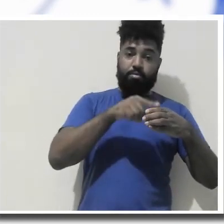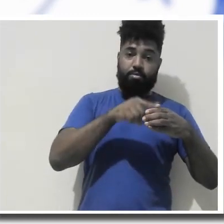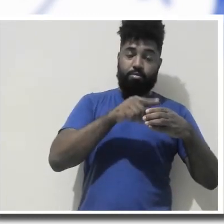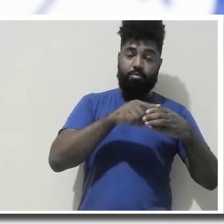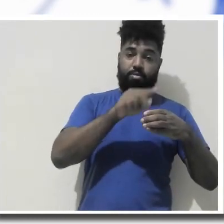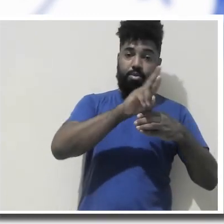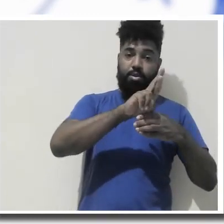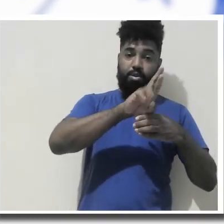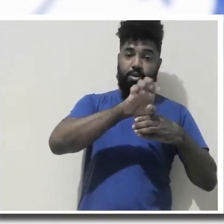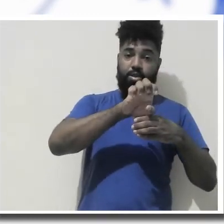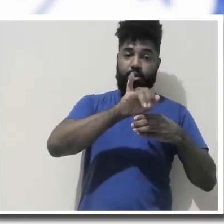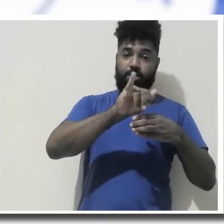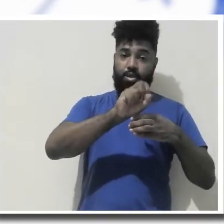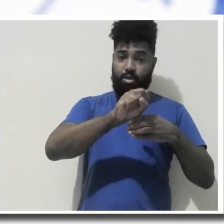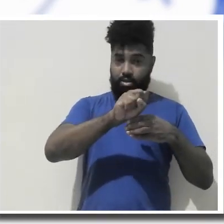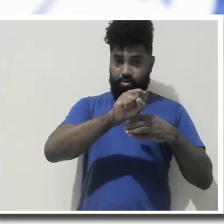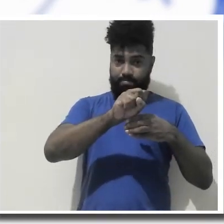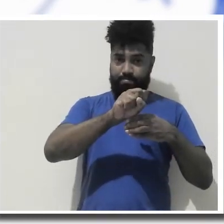dos reais.